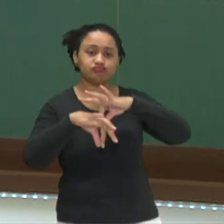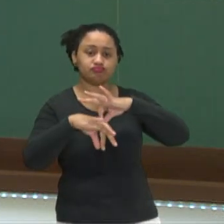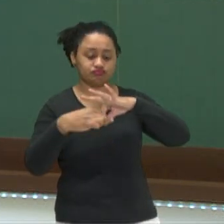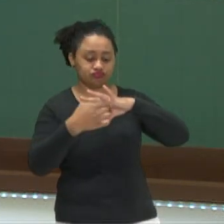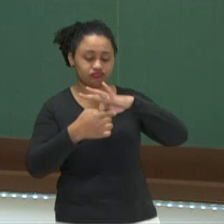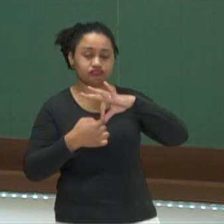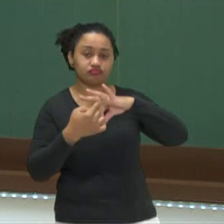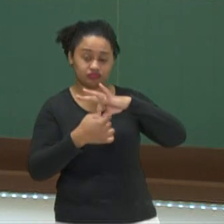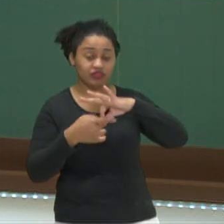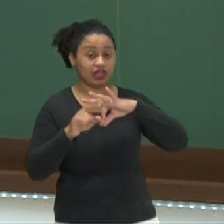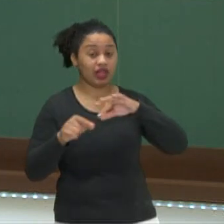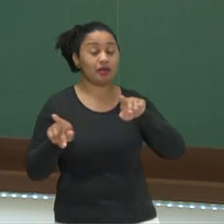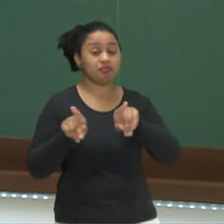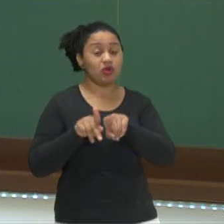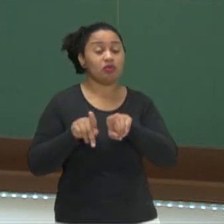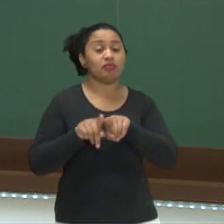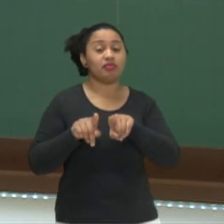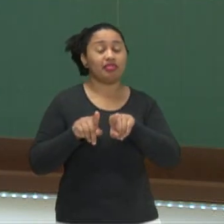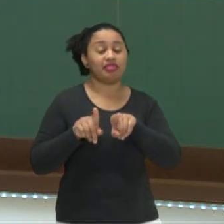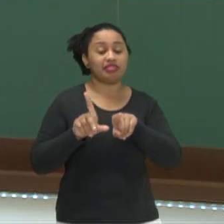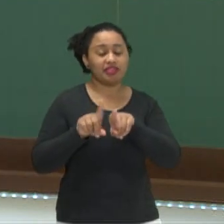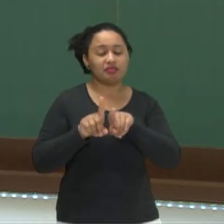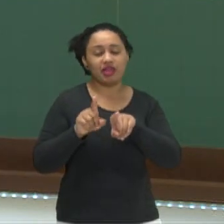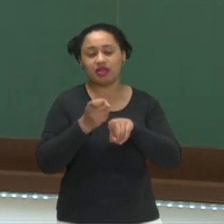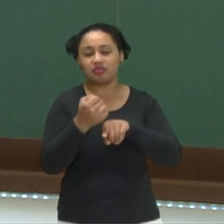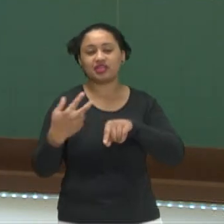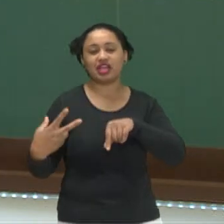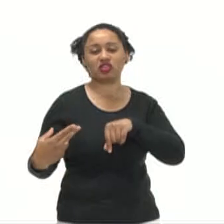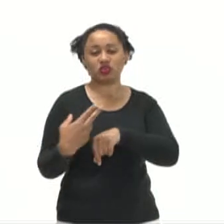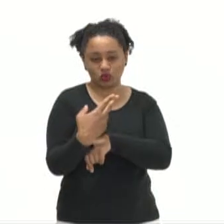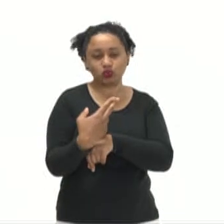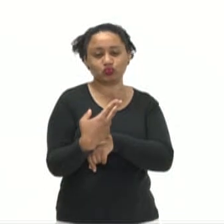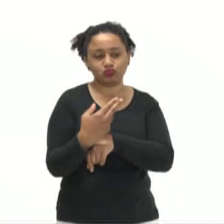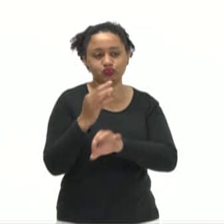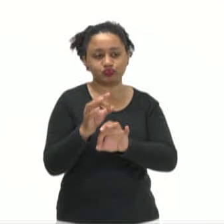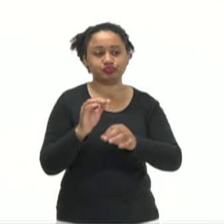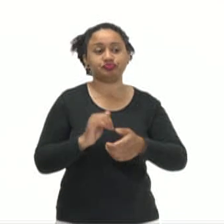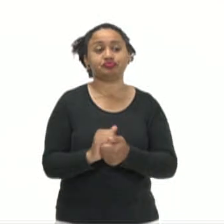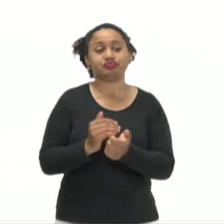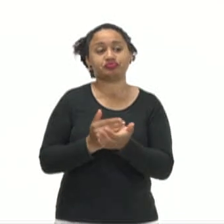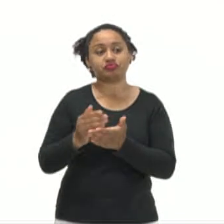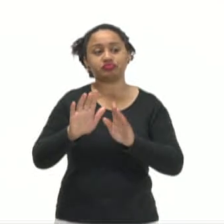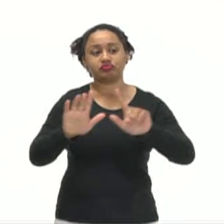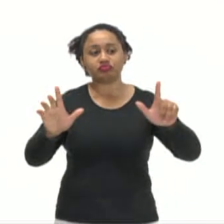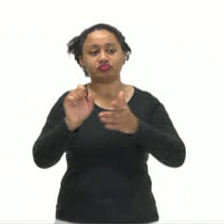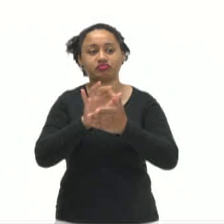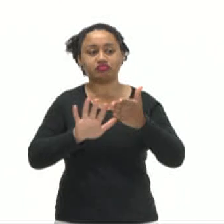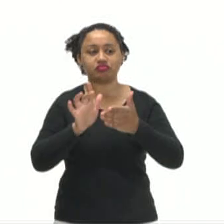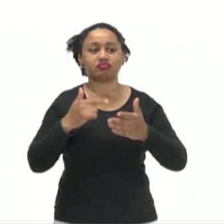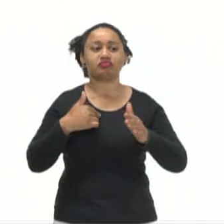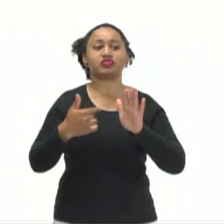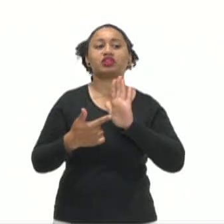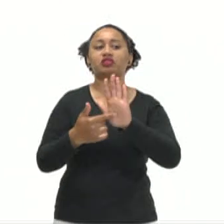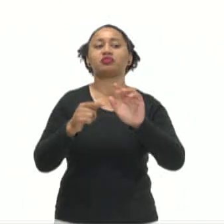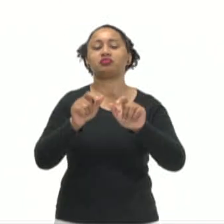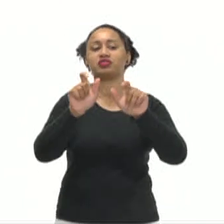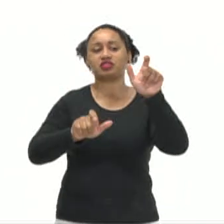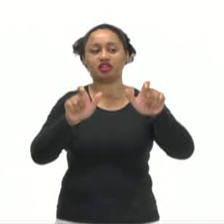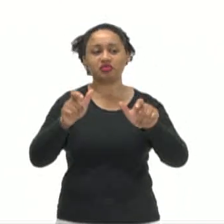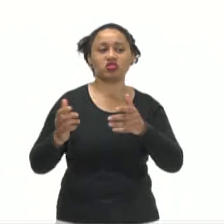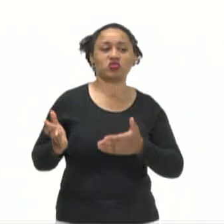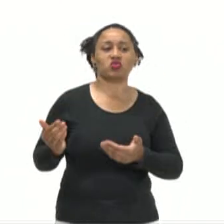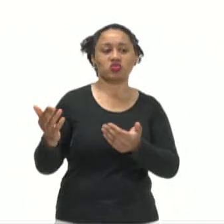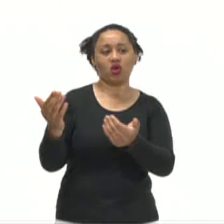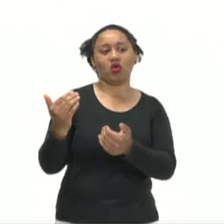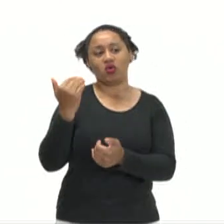são cirúrgicos, tá? Para a gente começar, aqui nós temos uma imagem, só para representar aí pessoas